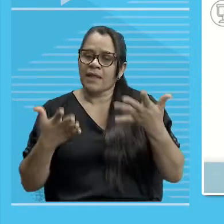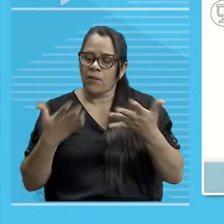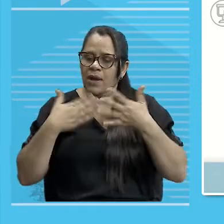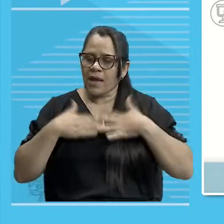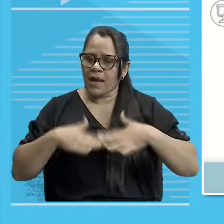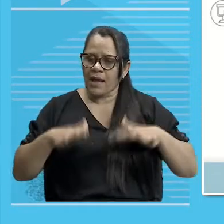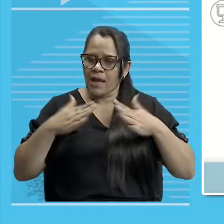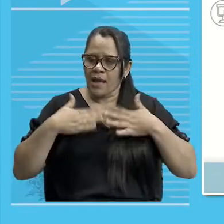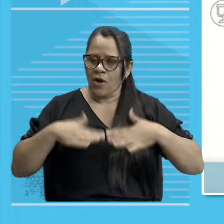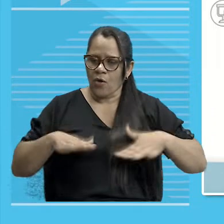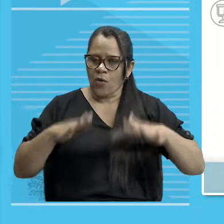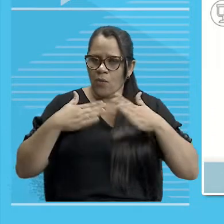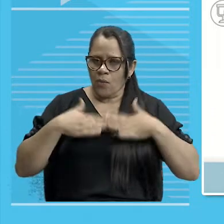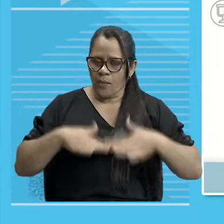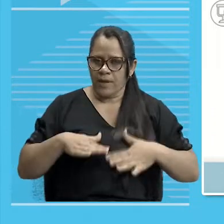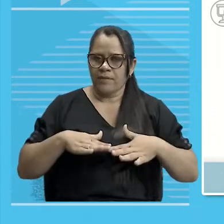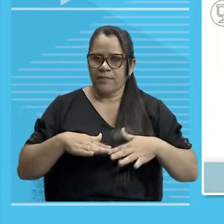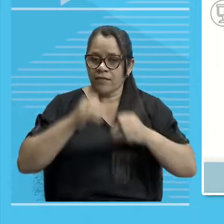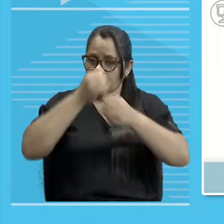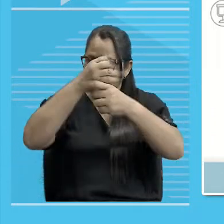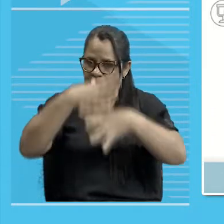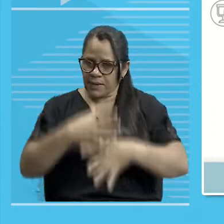Minha querida, meu querido,